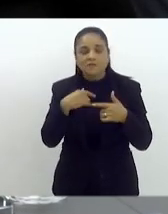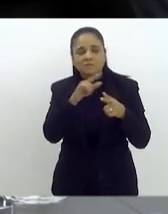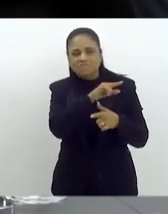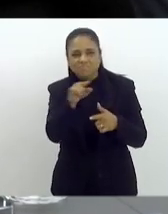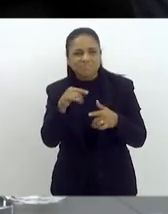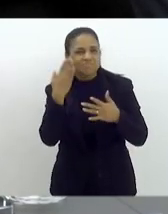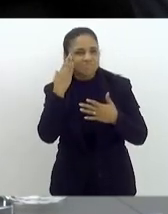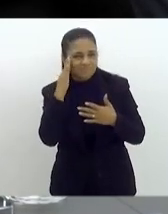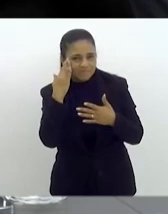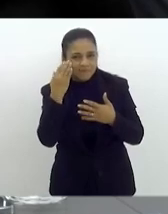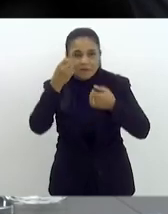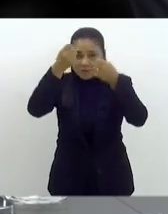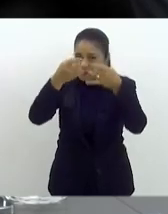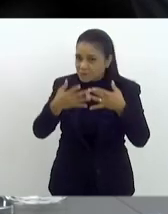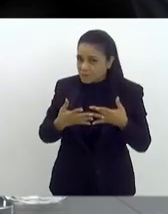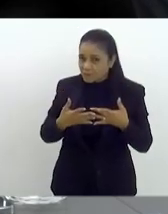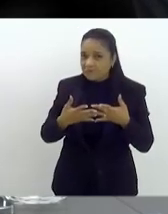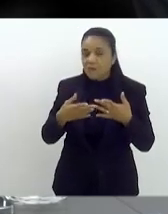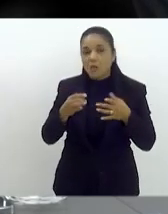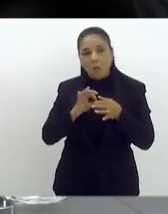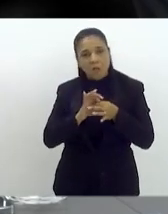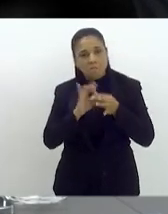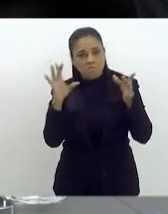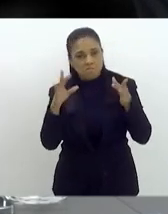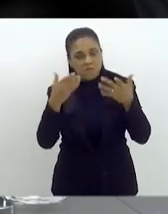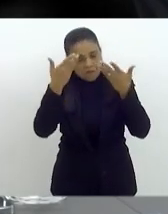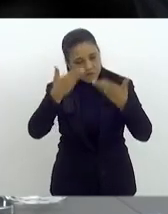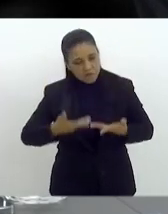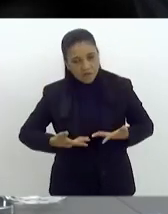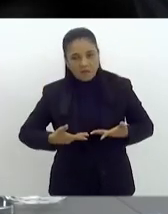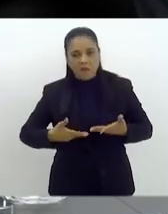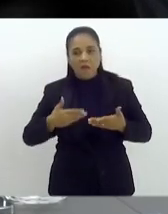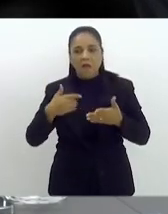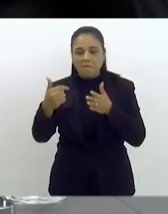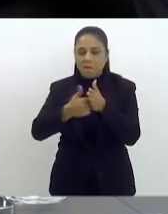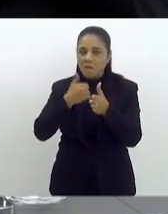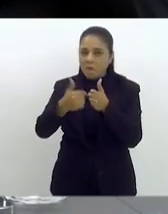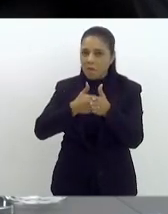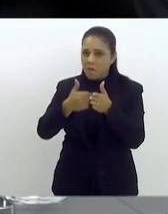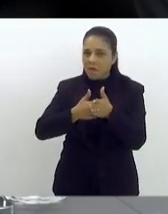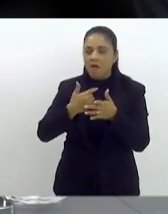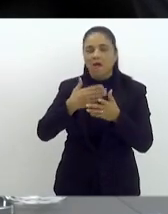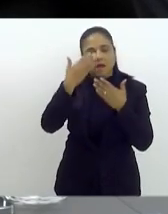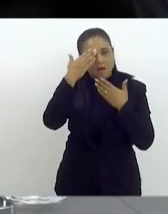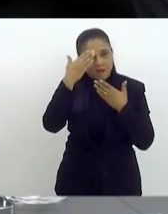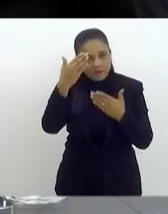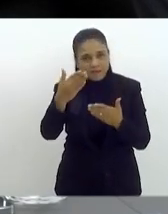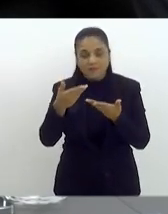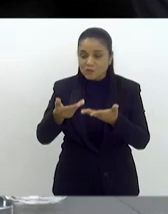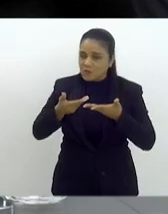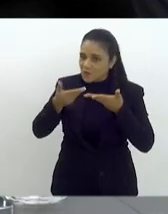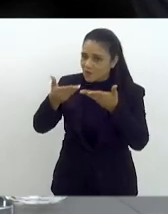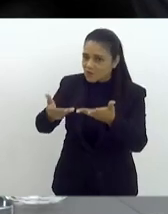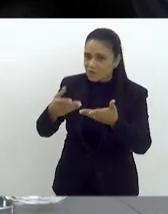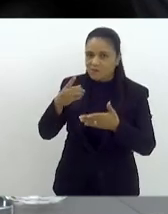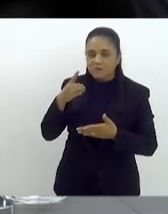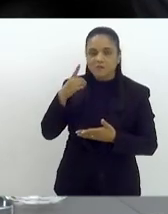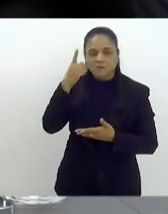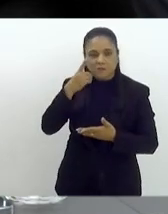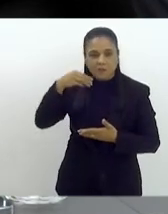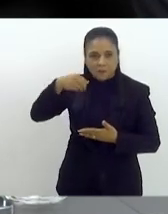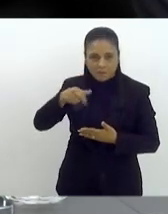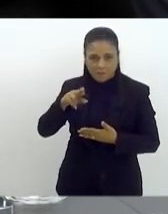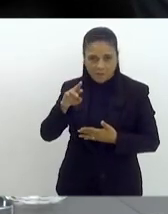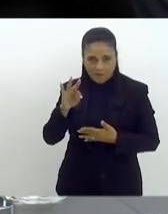e me coloco aqui à disposição agradeço mais uma vez a oportunidade o convite da deputada Marta Rocha e confiança de estar aqui